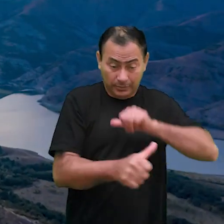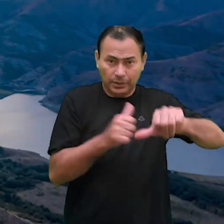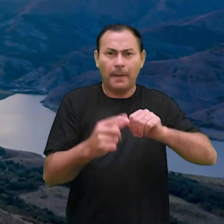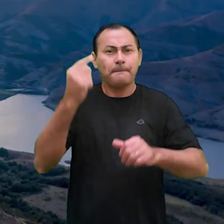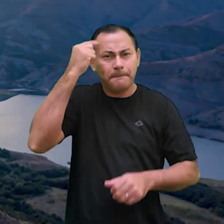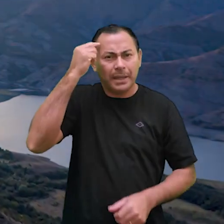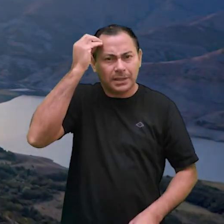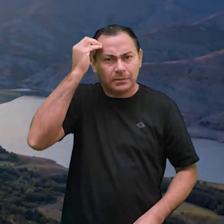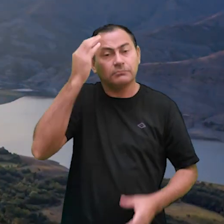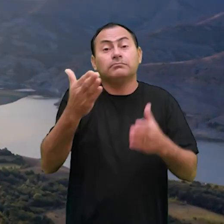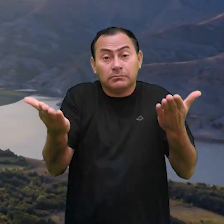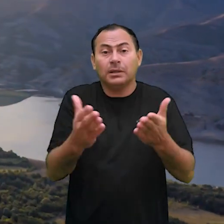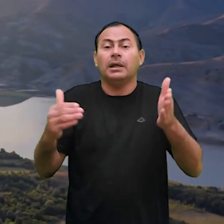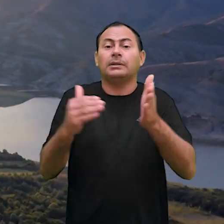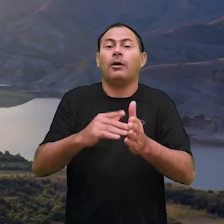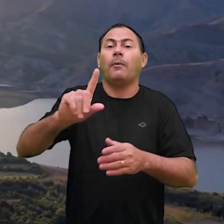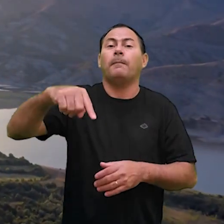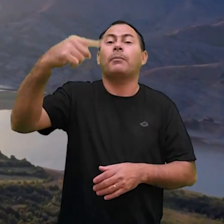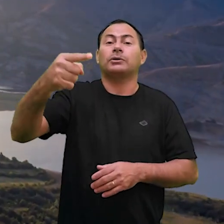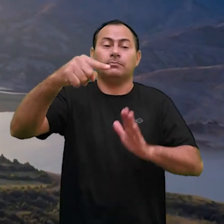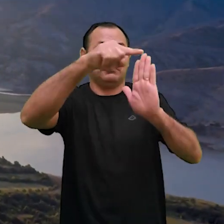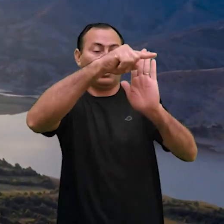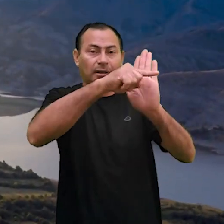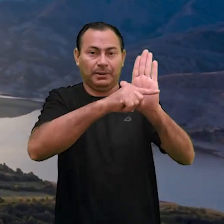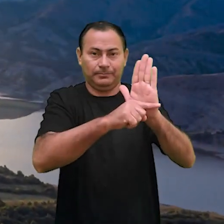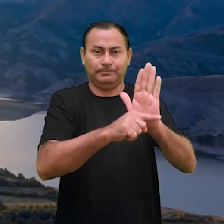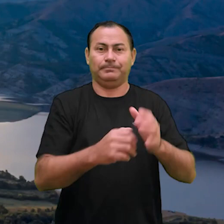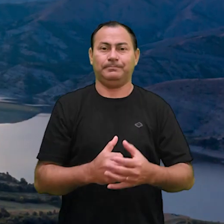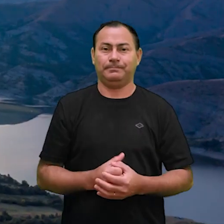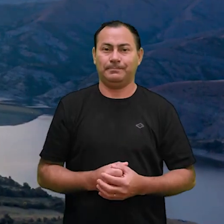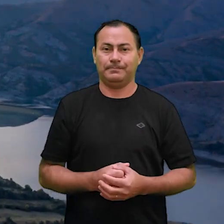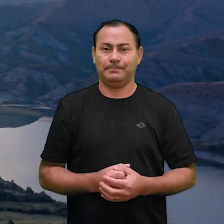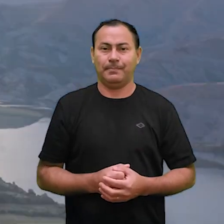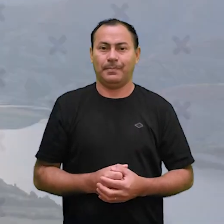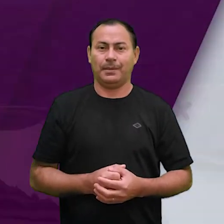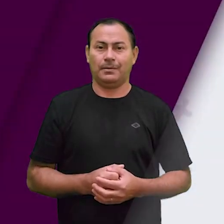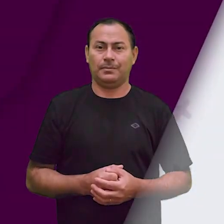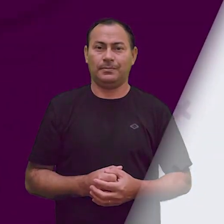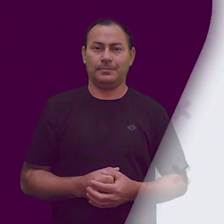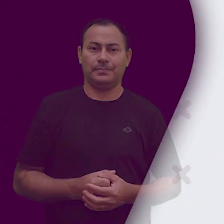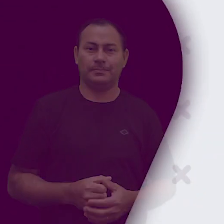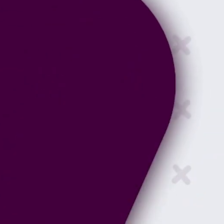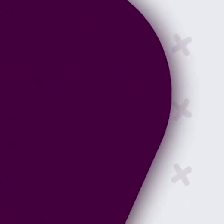novo nascimento? Pense nisso, hein? Bom, até o nosso próximo programa.